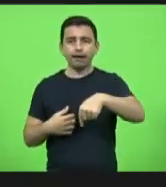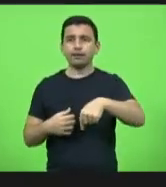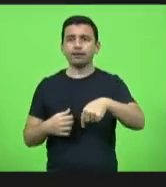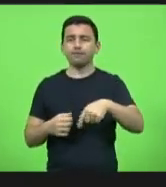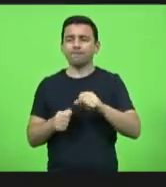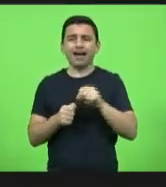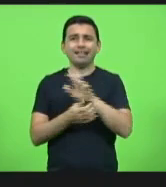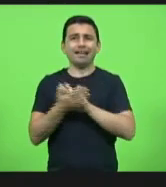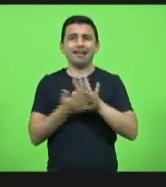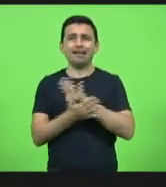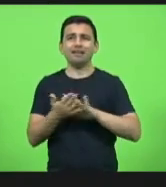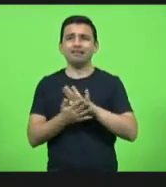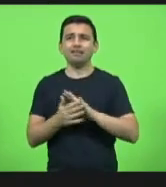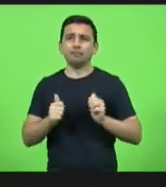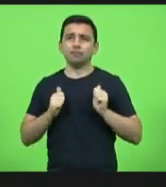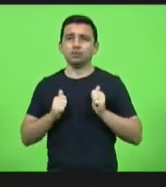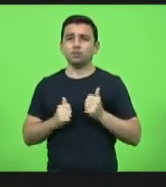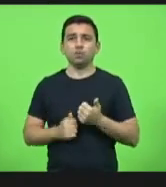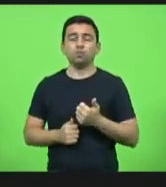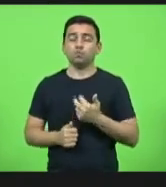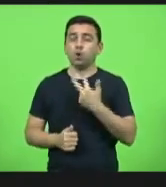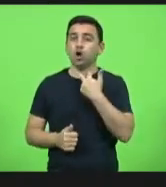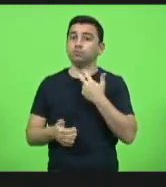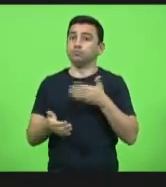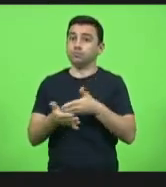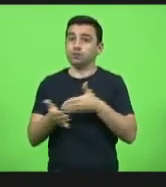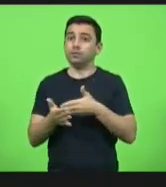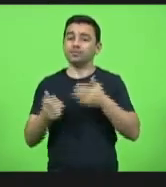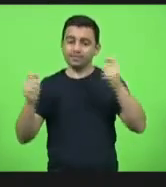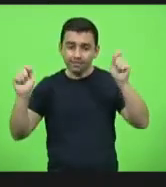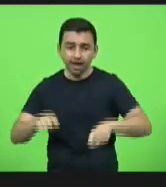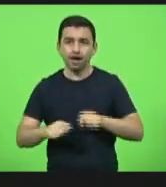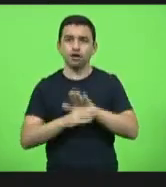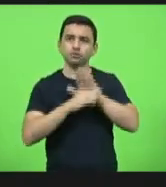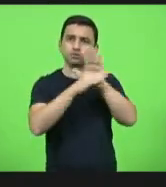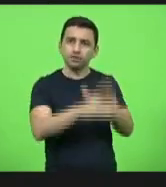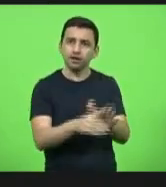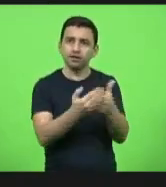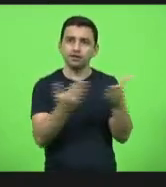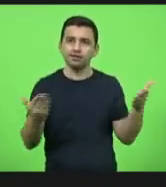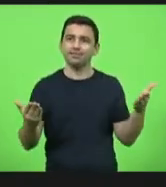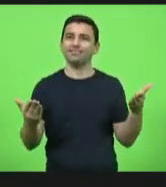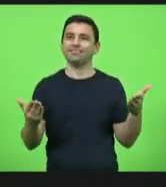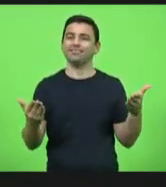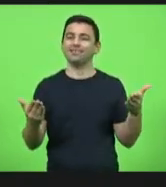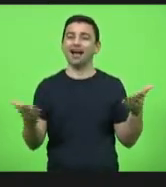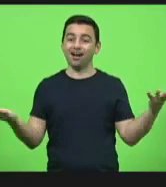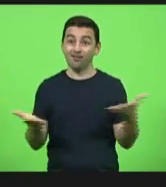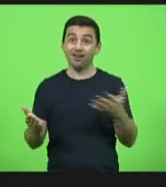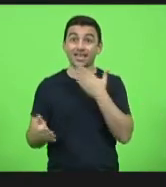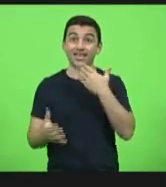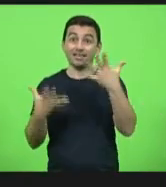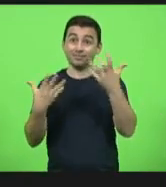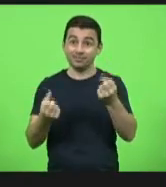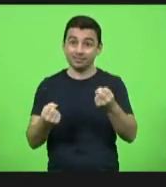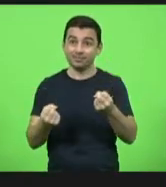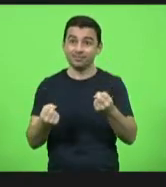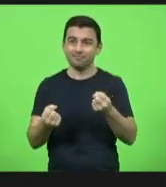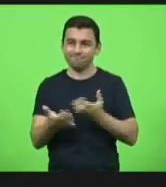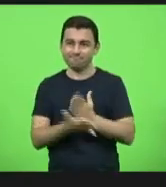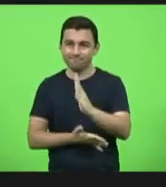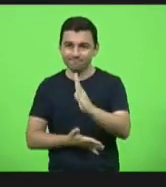posiciona. Nós não podemos impedi-las, mas nós podemos ajudá-las. Esse requerimento, se aprovado hoje aqui nesse